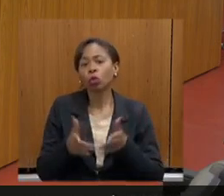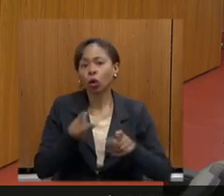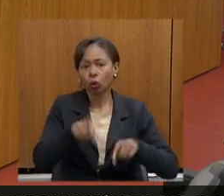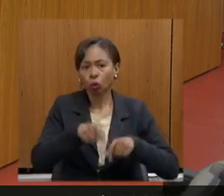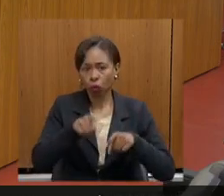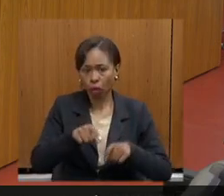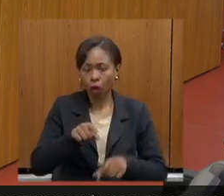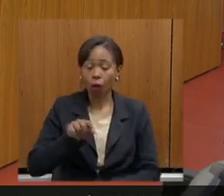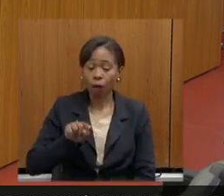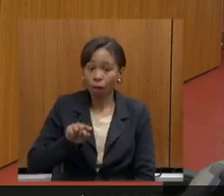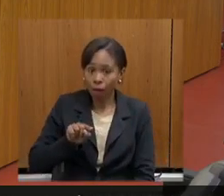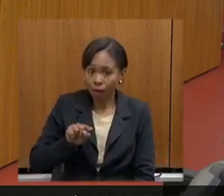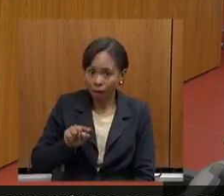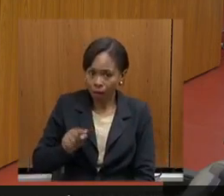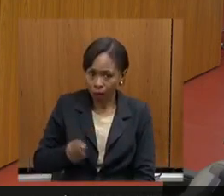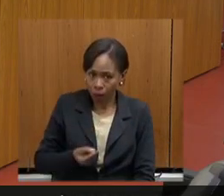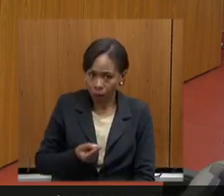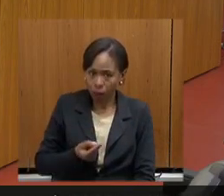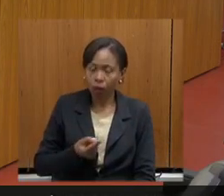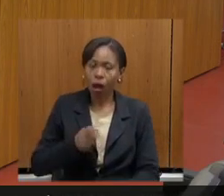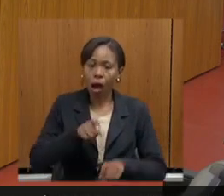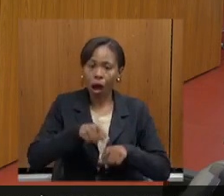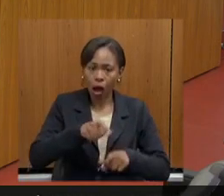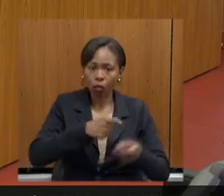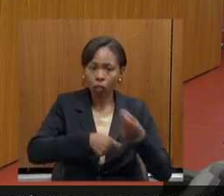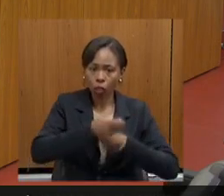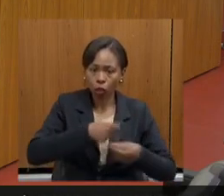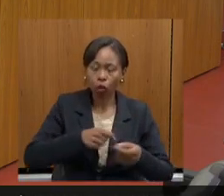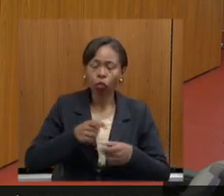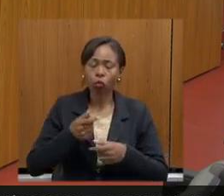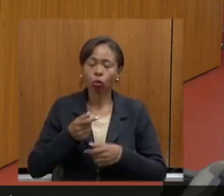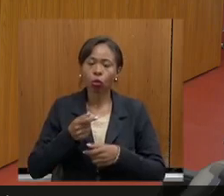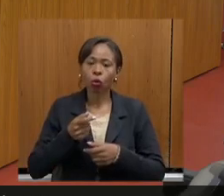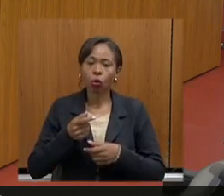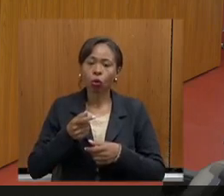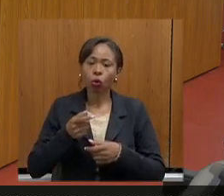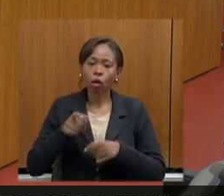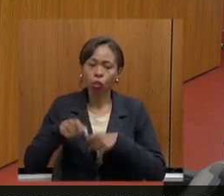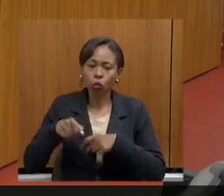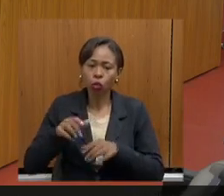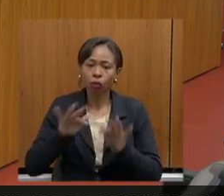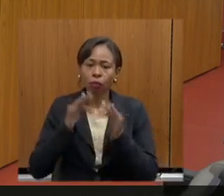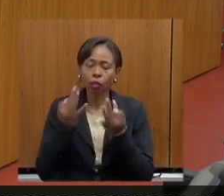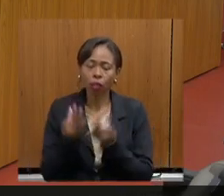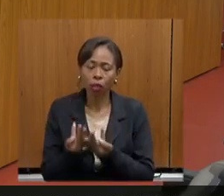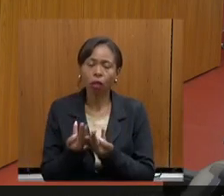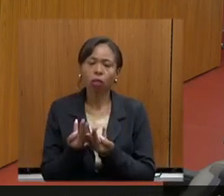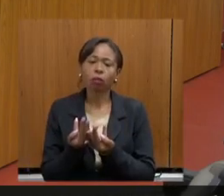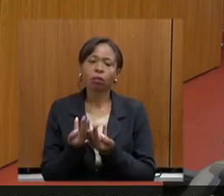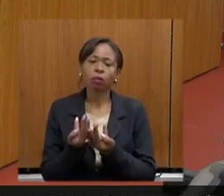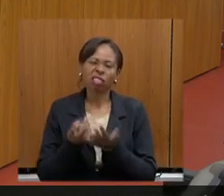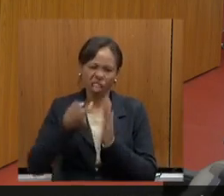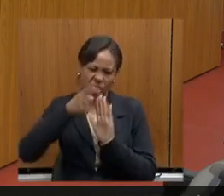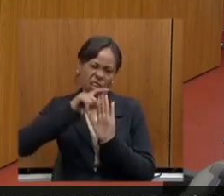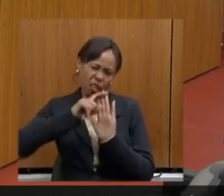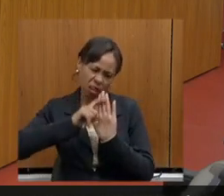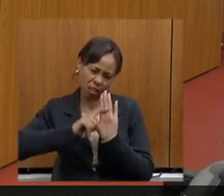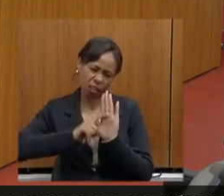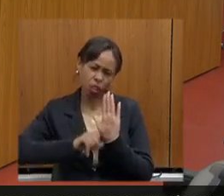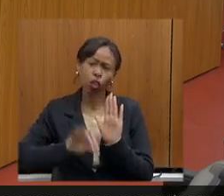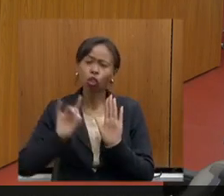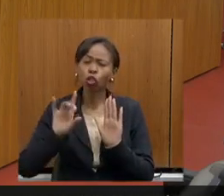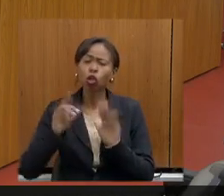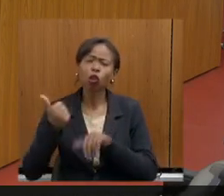rural,, agronegócio Agricultura Familiar e comunidades tradicionais Vivo e segue o texto apenas